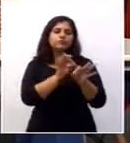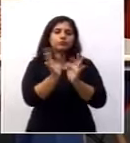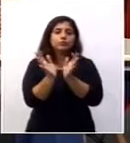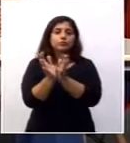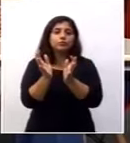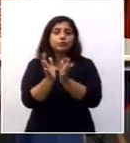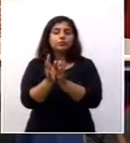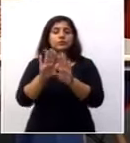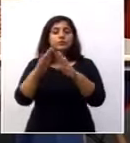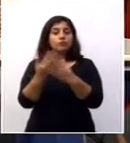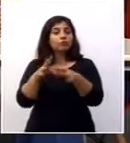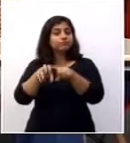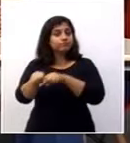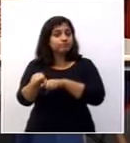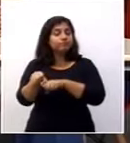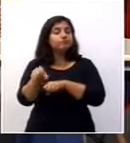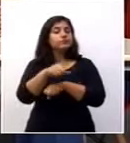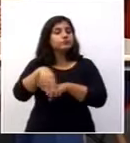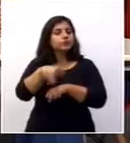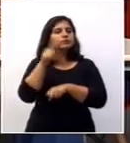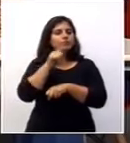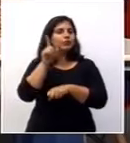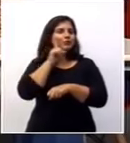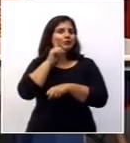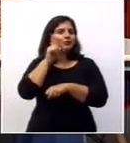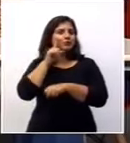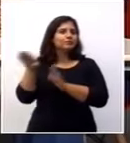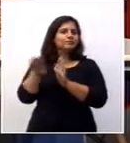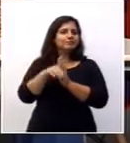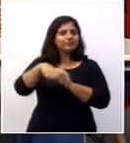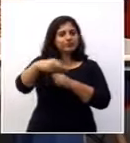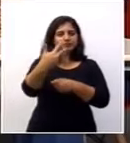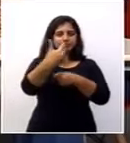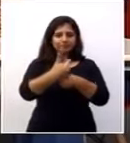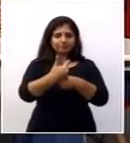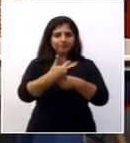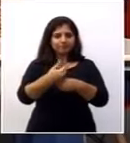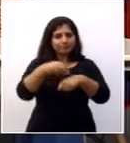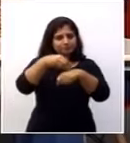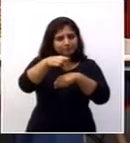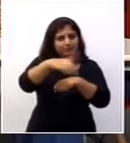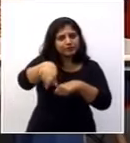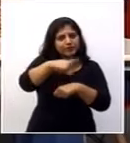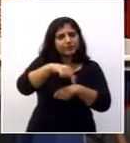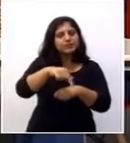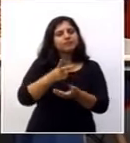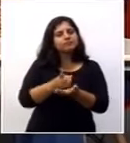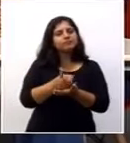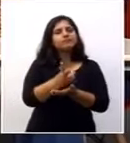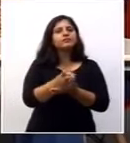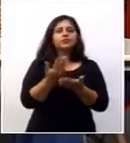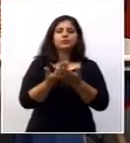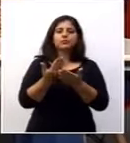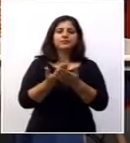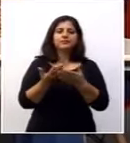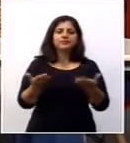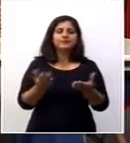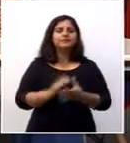de Formação, para que a gente possa chegar todo dia aí na casa de vocês, para a gente continuar